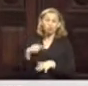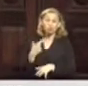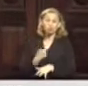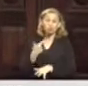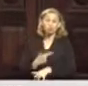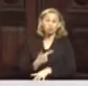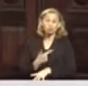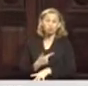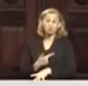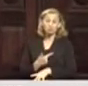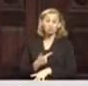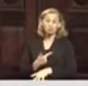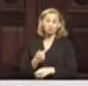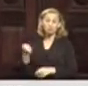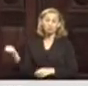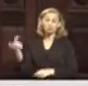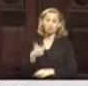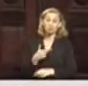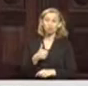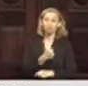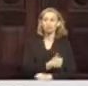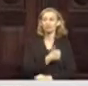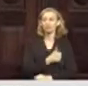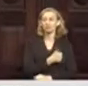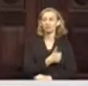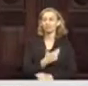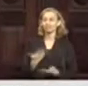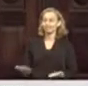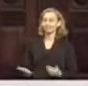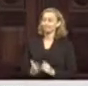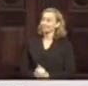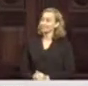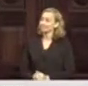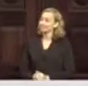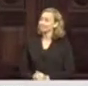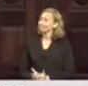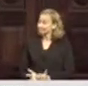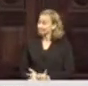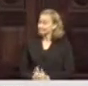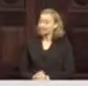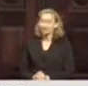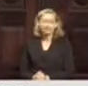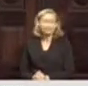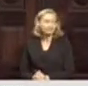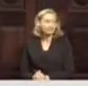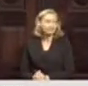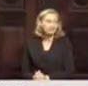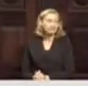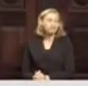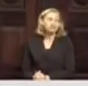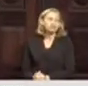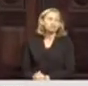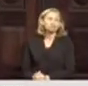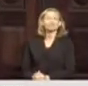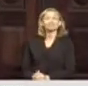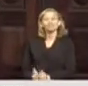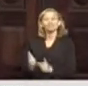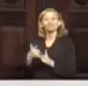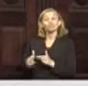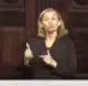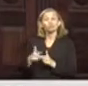turno do que no primeiro. A nossa revelia. Porque nós vivíamos o problema